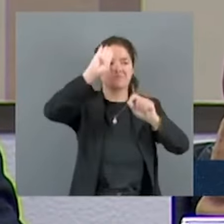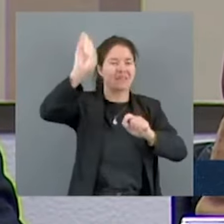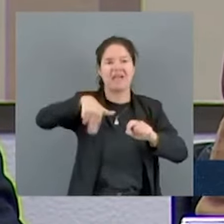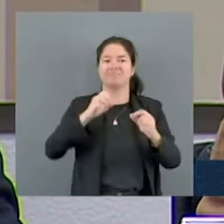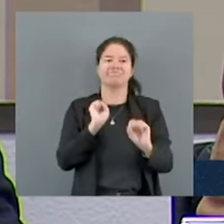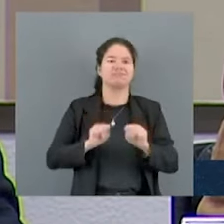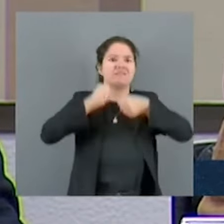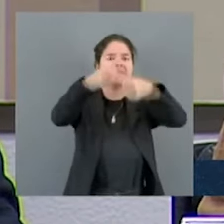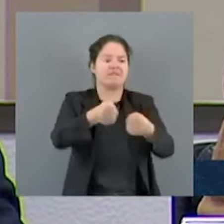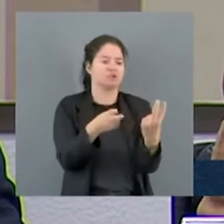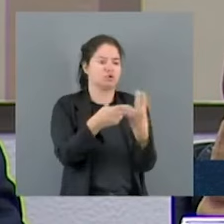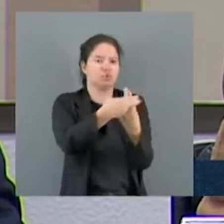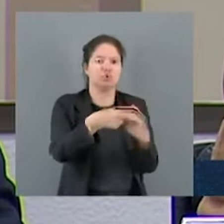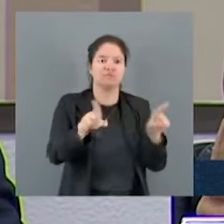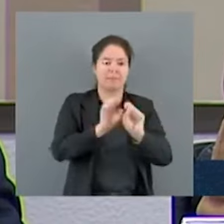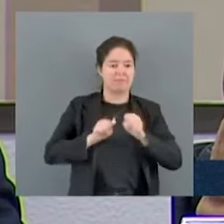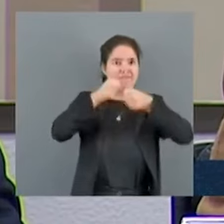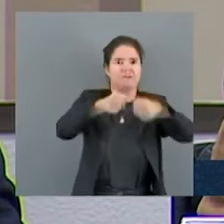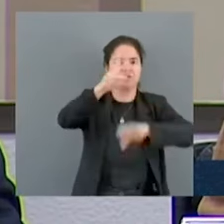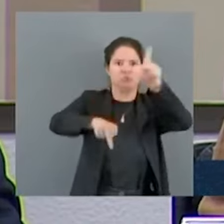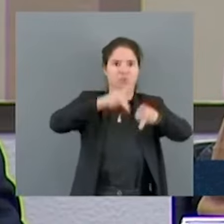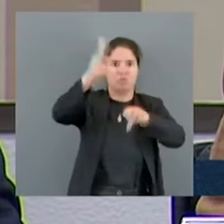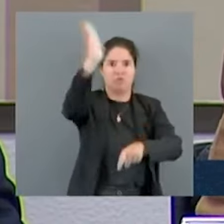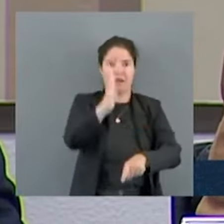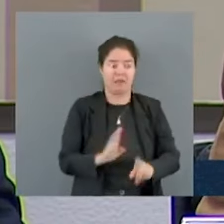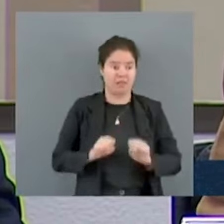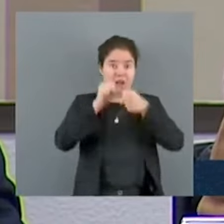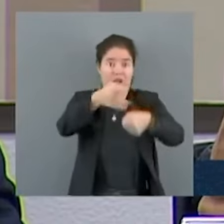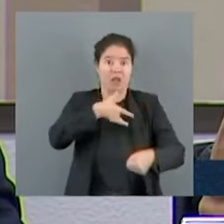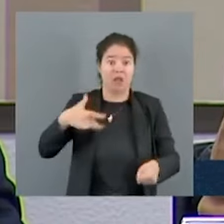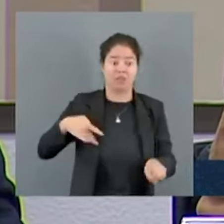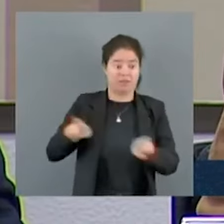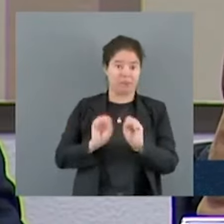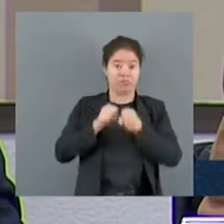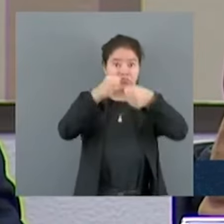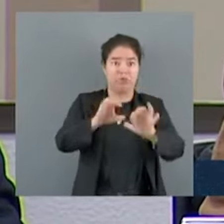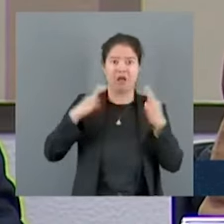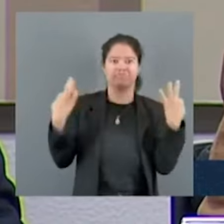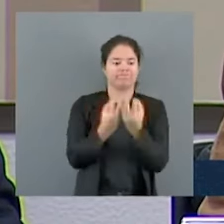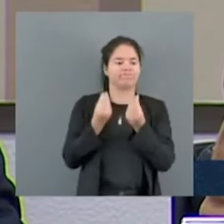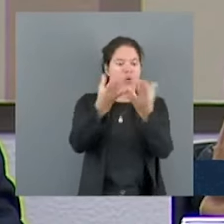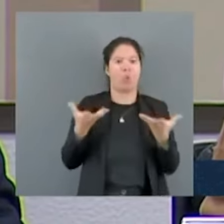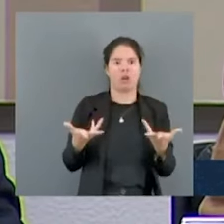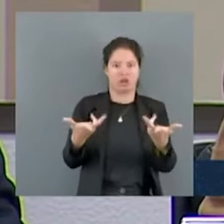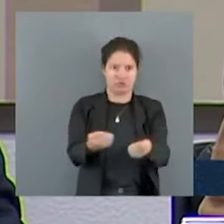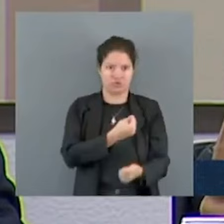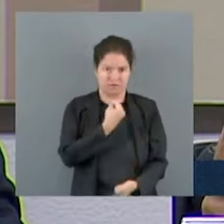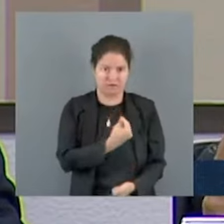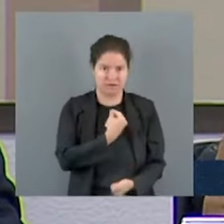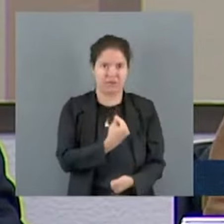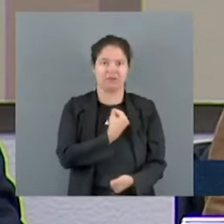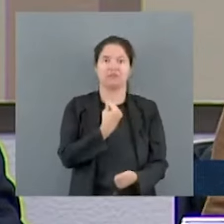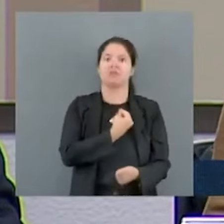SUS, é a defesa dos cidadãos brasileiros, da sua saúde, das suas famílias, com qualidade de vida, como nas